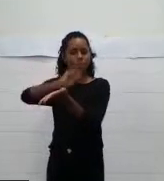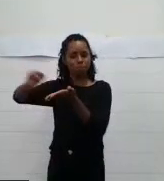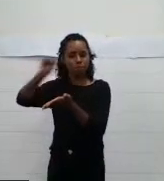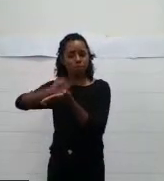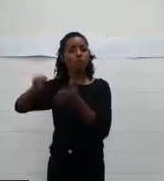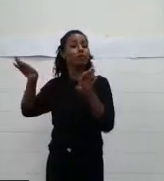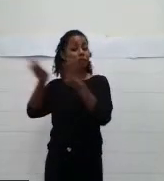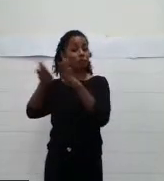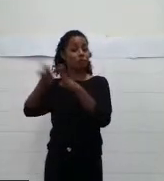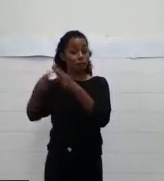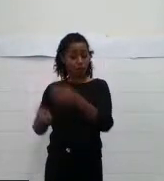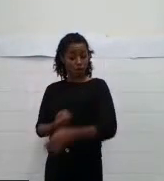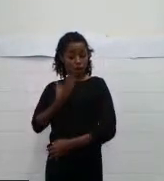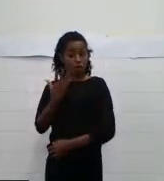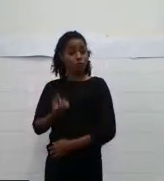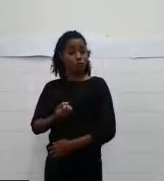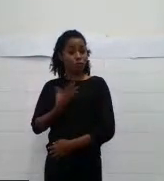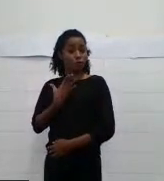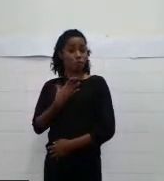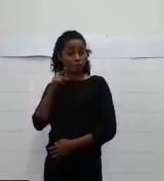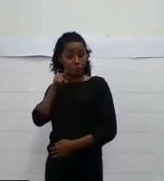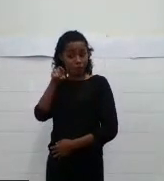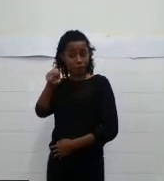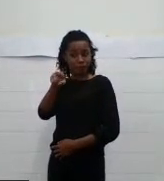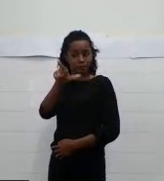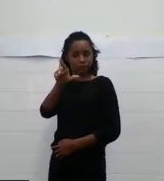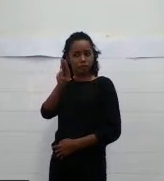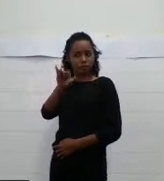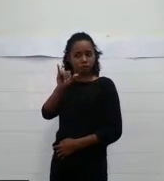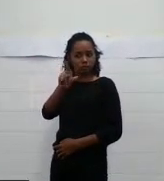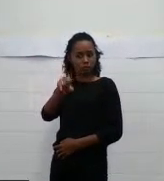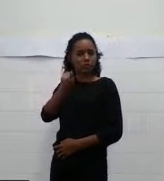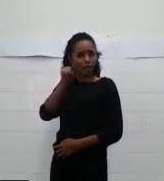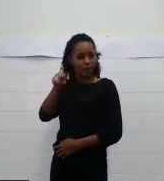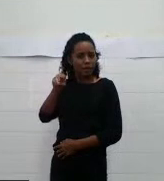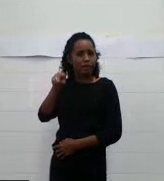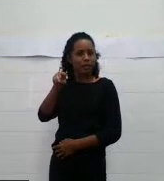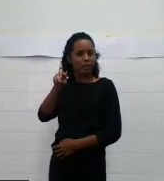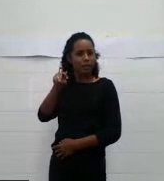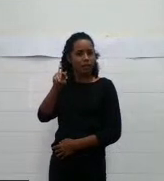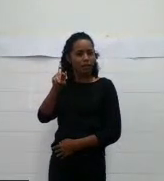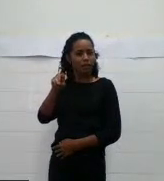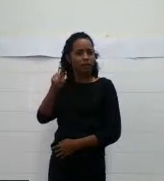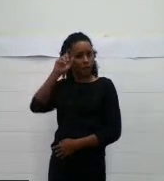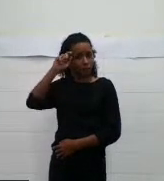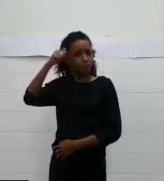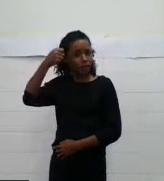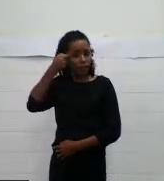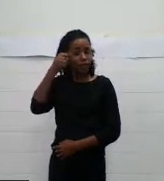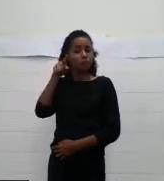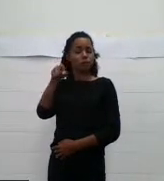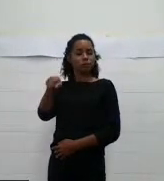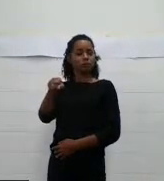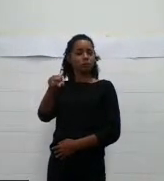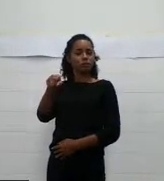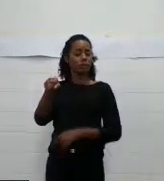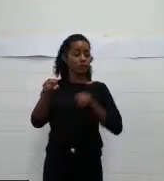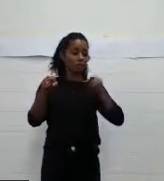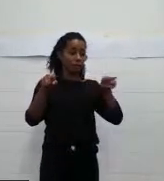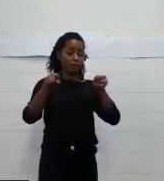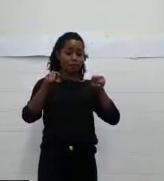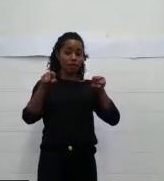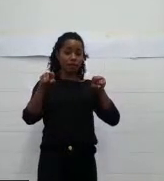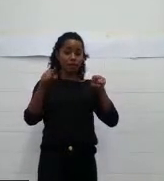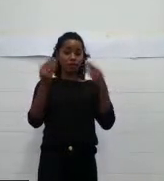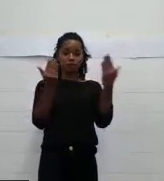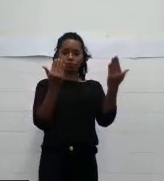enfim. Então, o Luiz Gama também negro. Agora, a perspectiva de Luiz Gama e Castro Alves